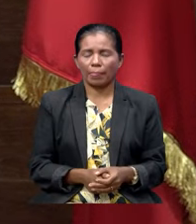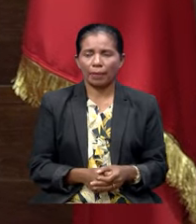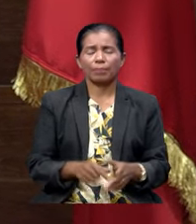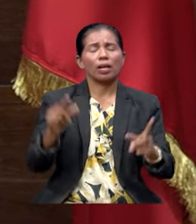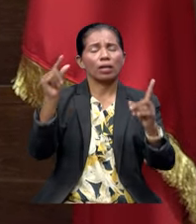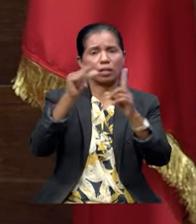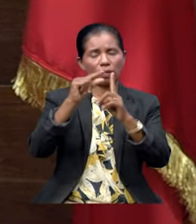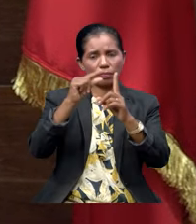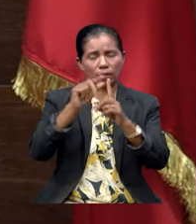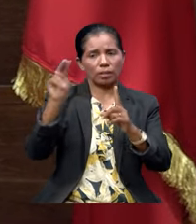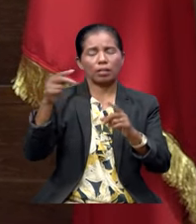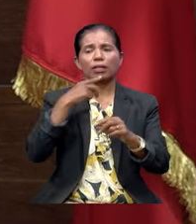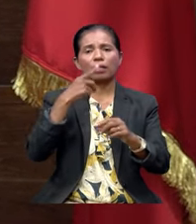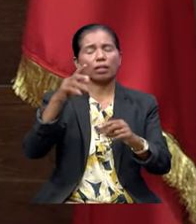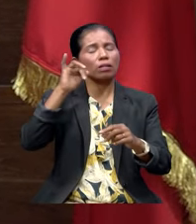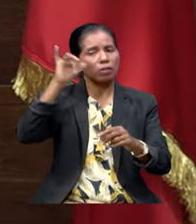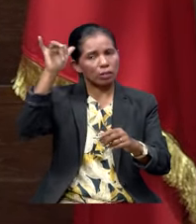ira Niatete, Horseik,